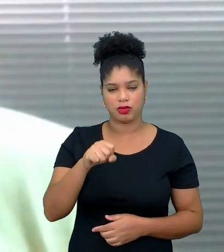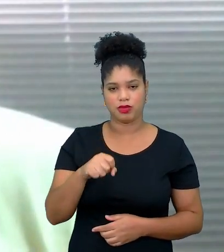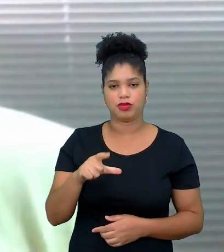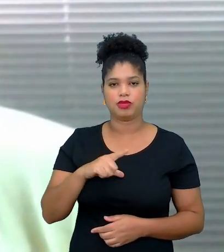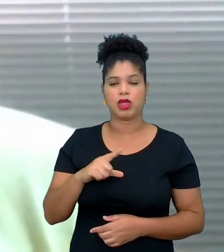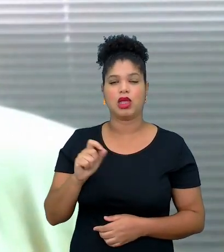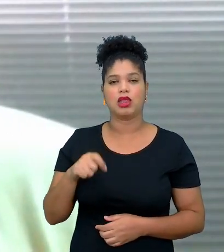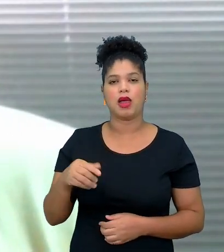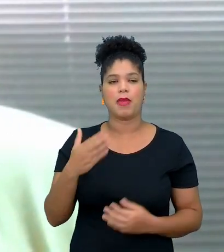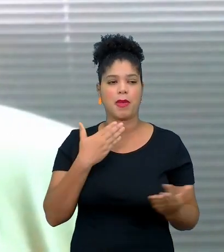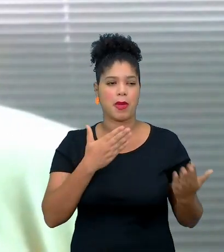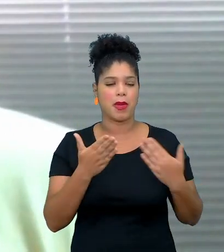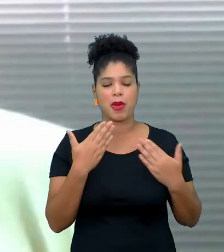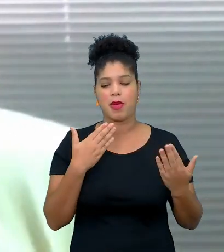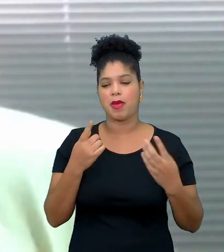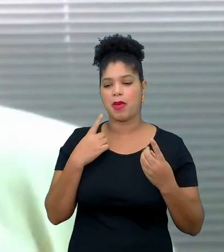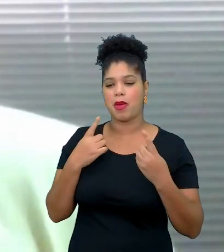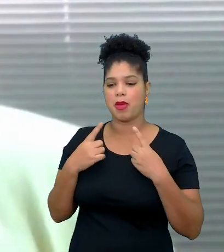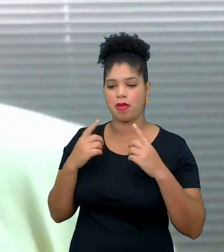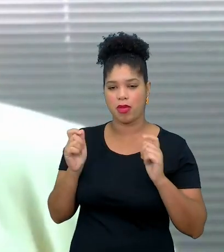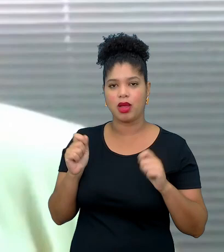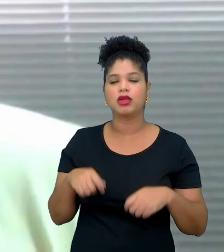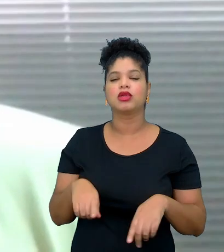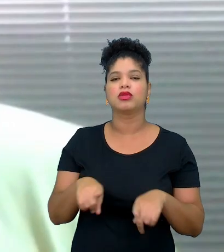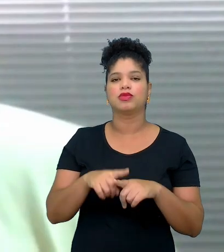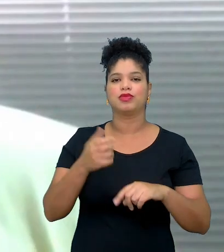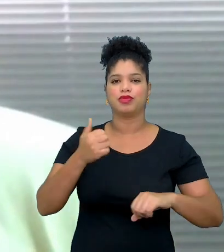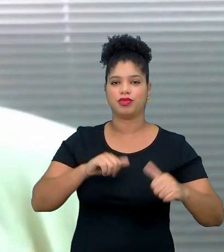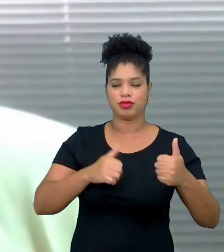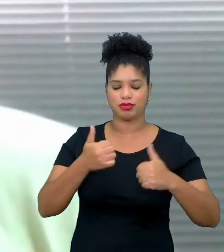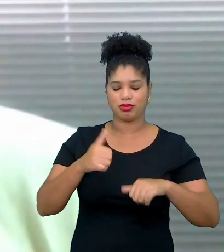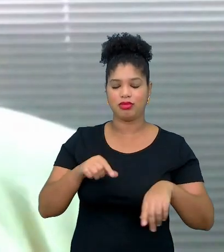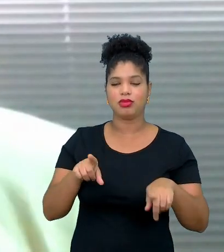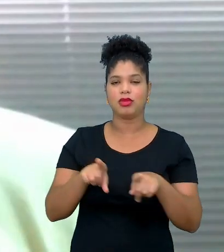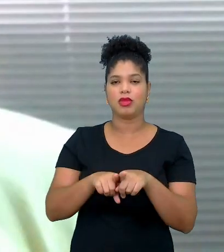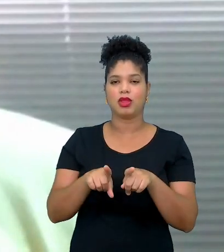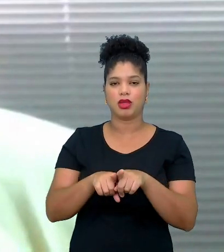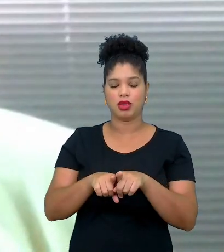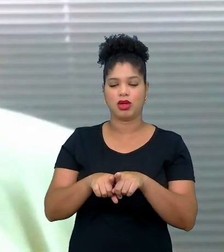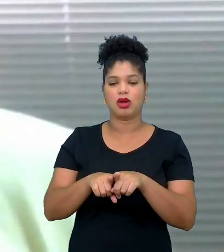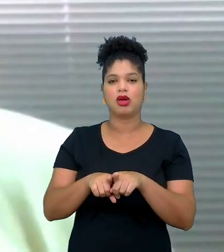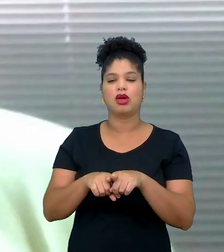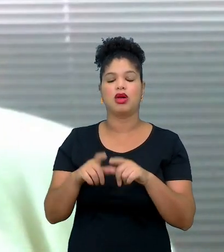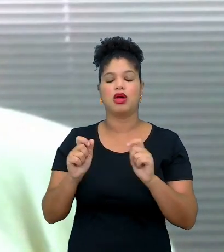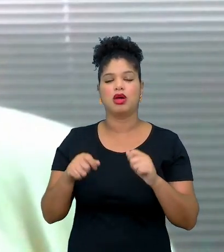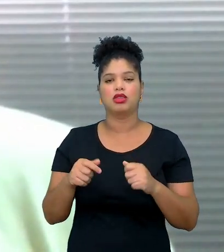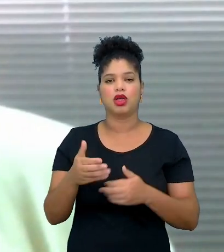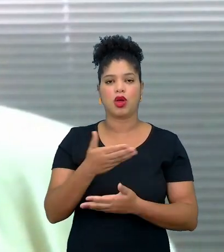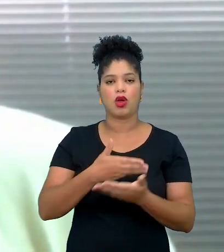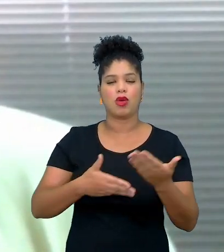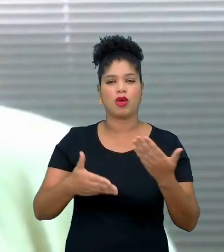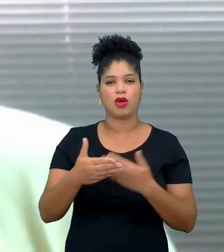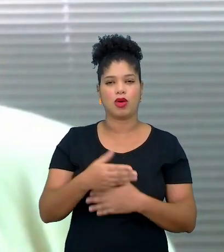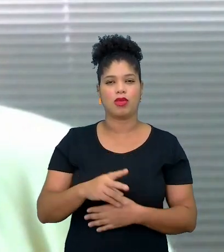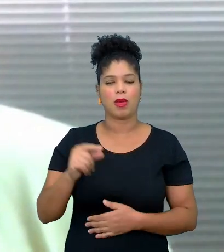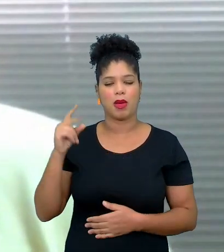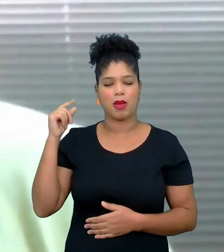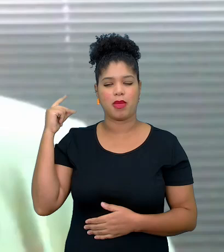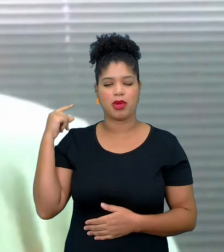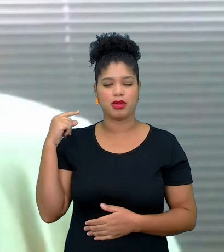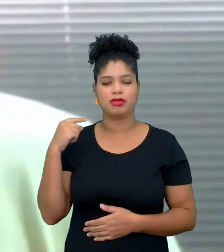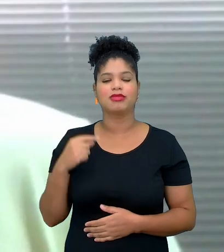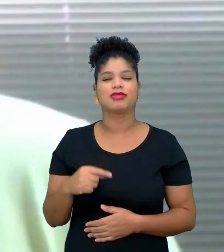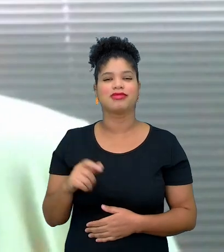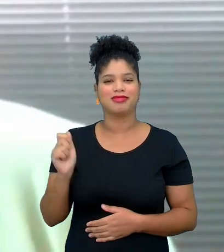de debate, serve para debates, serve para análise e serve para discussões acaloradas aí dentro. Então, o